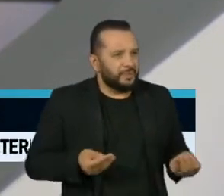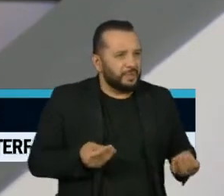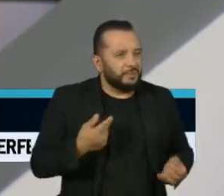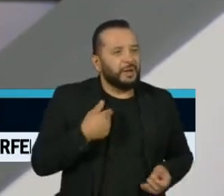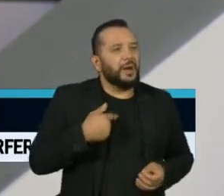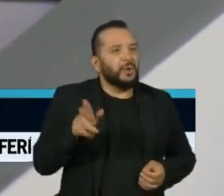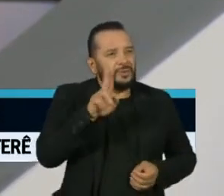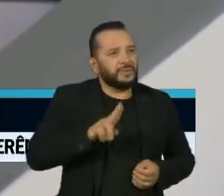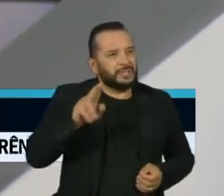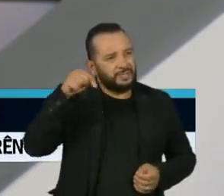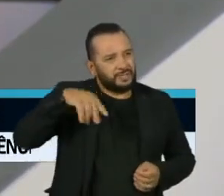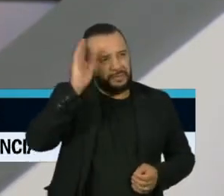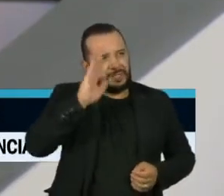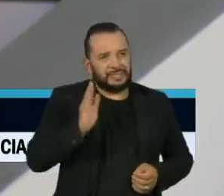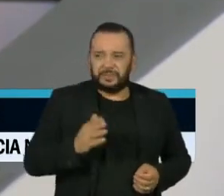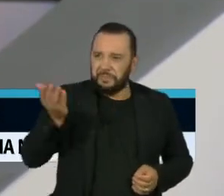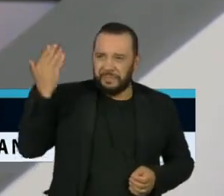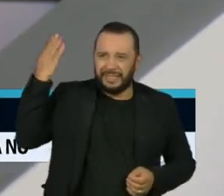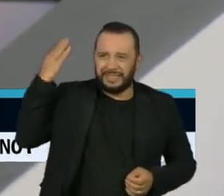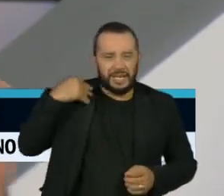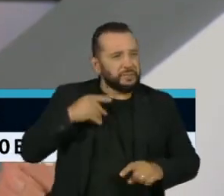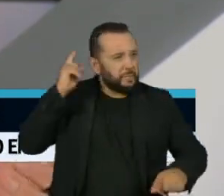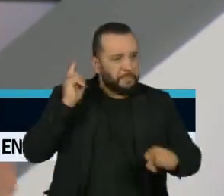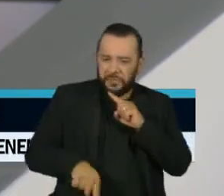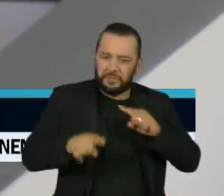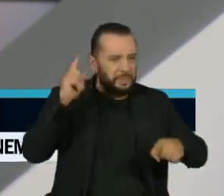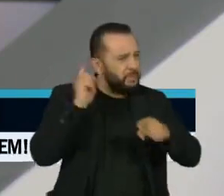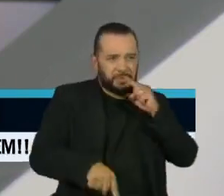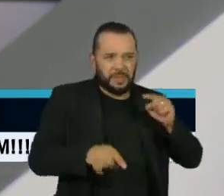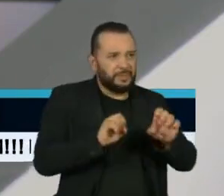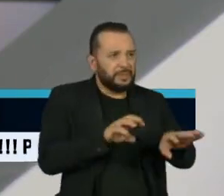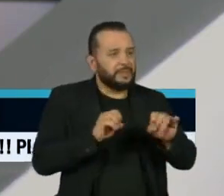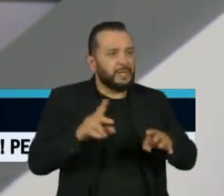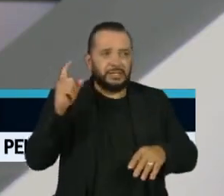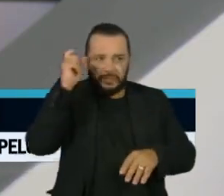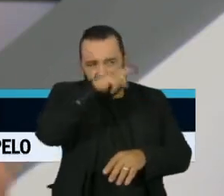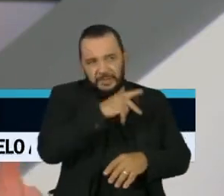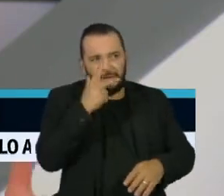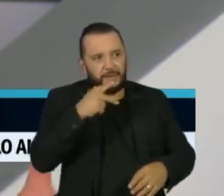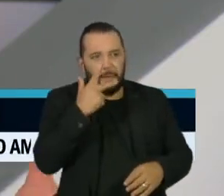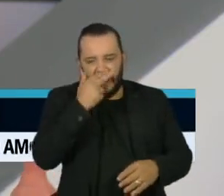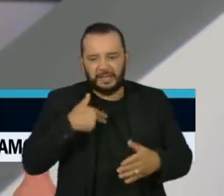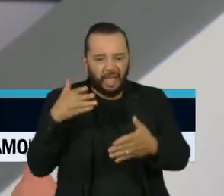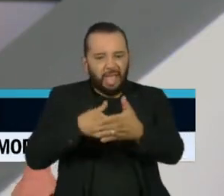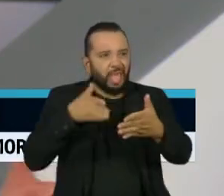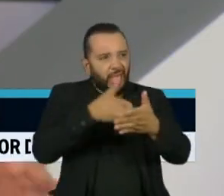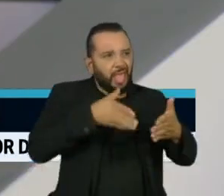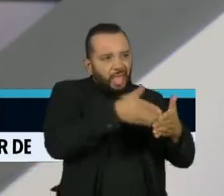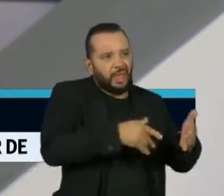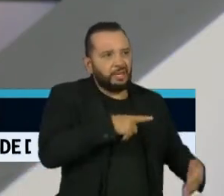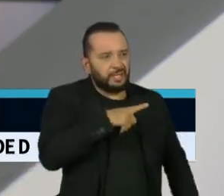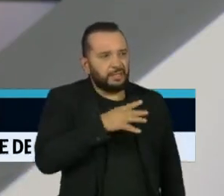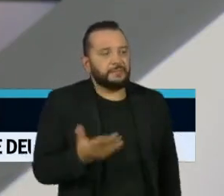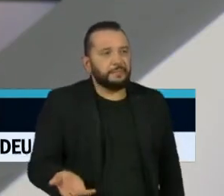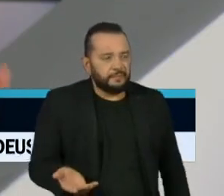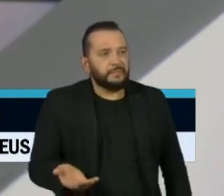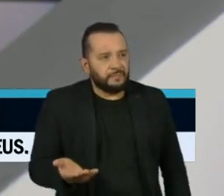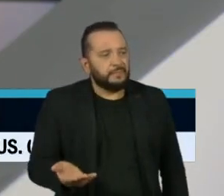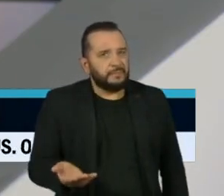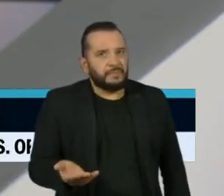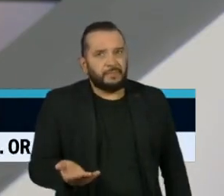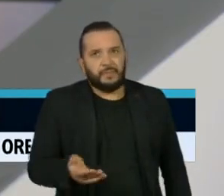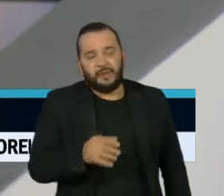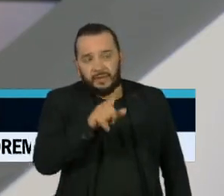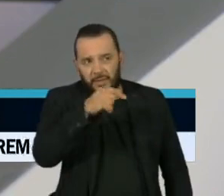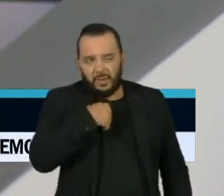eram tolhidas, quer dizer, dificultava a vida das pessoas, as exceções eram pequenas. Se você